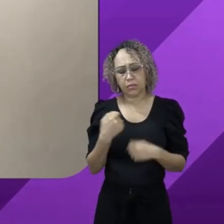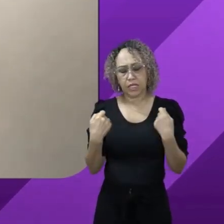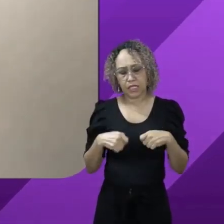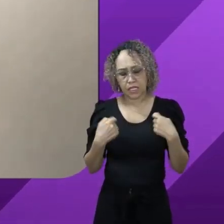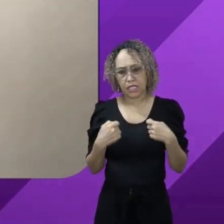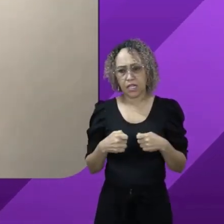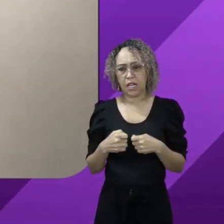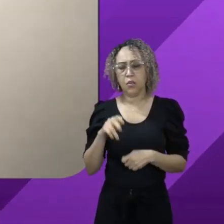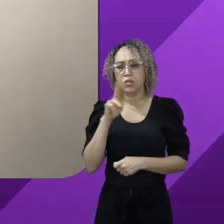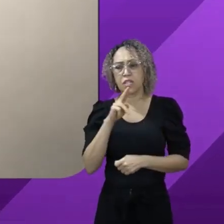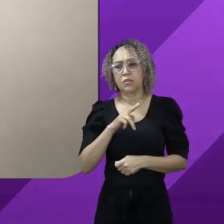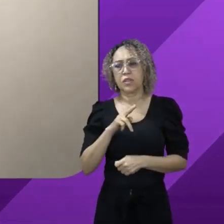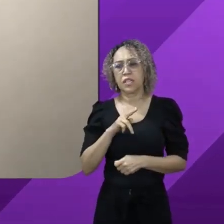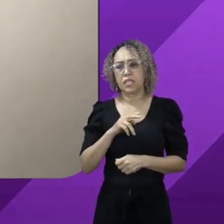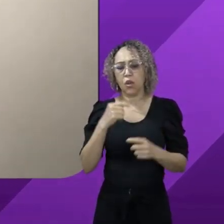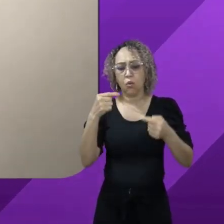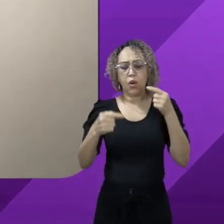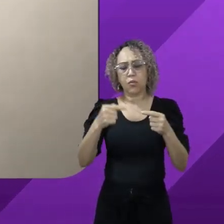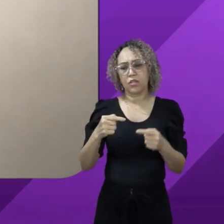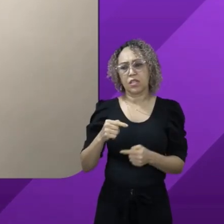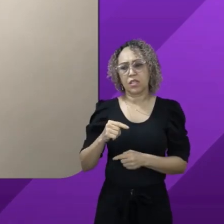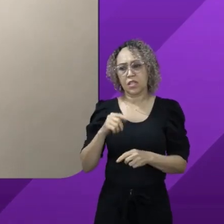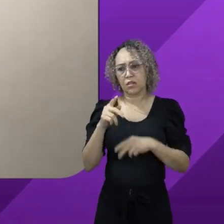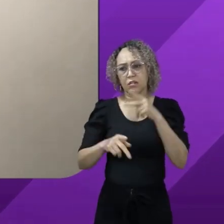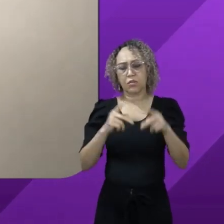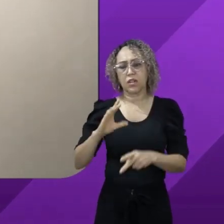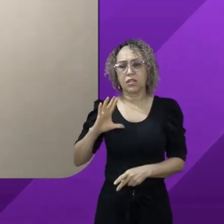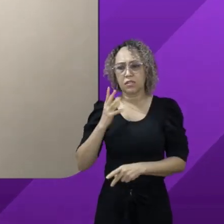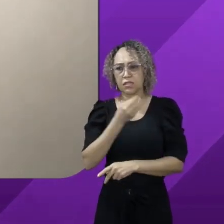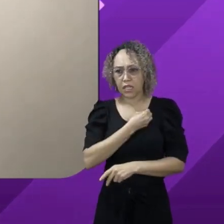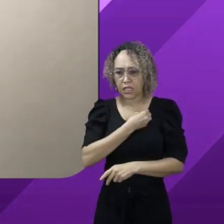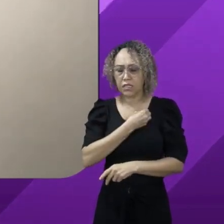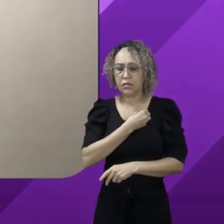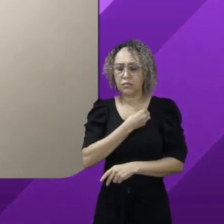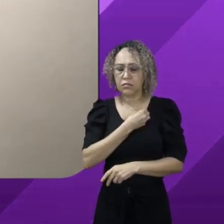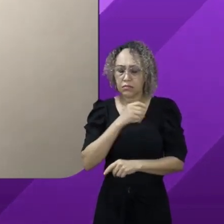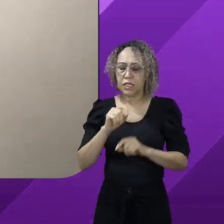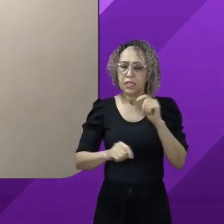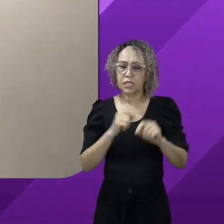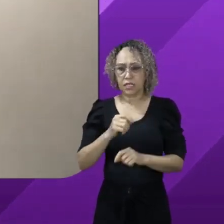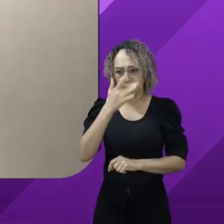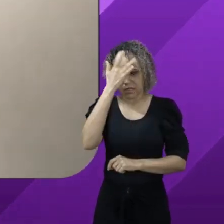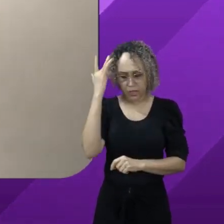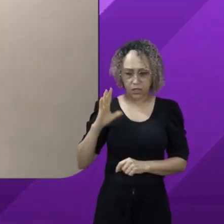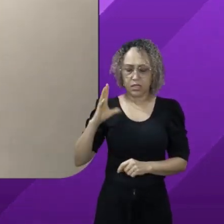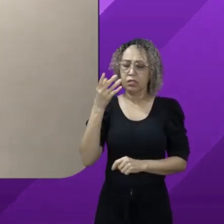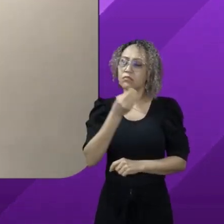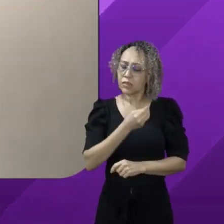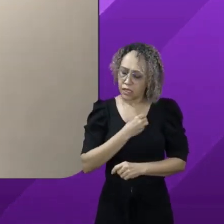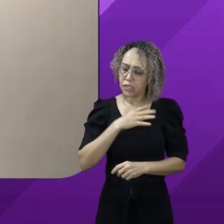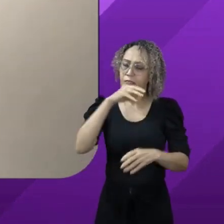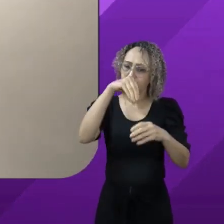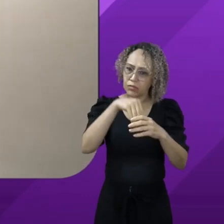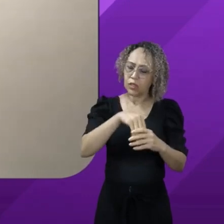para a população trans no Brasil. Uma política de emprego, uma política que assegure que as pessoas trans sigam na escola pública, porque a escola pública hoje ela é